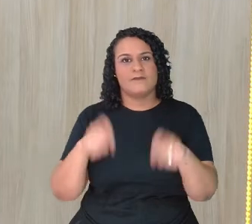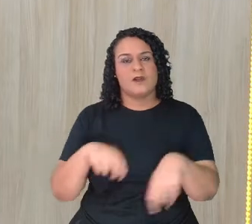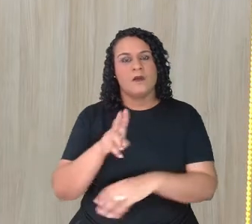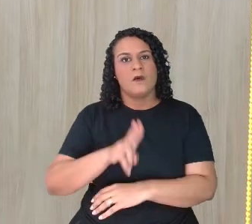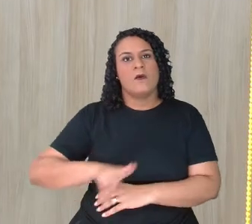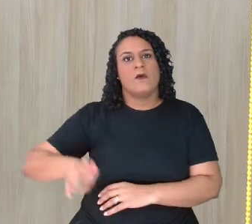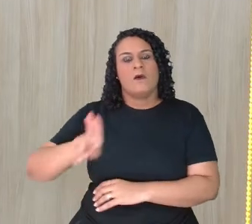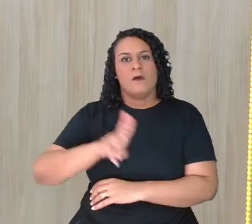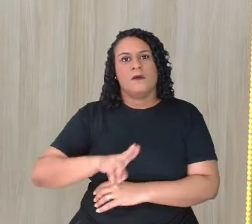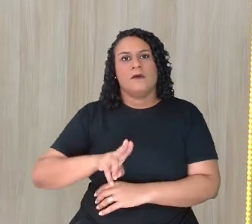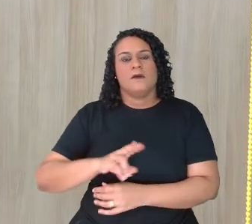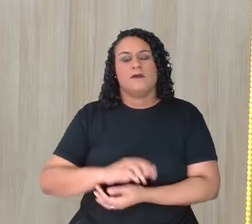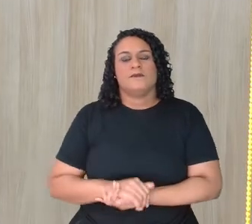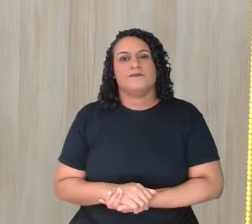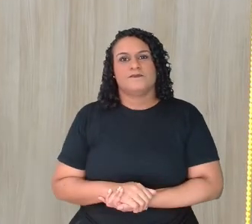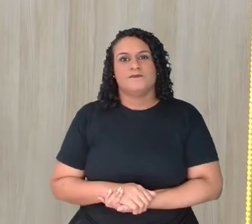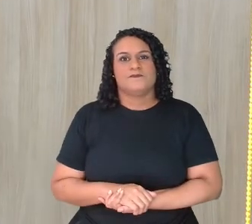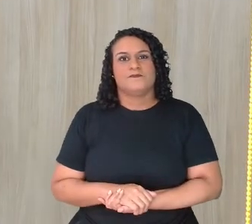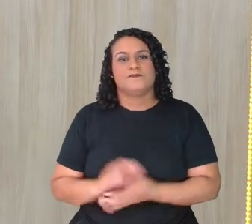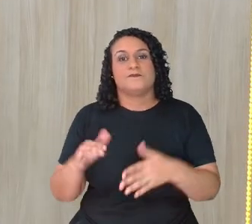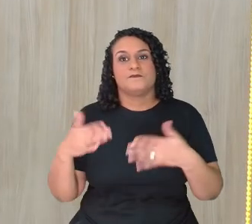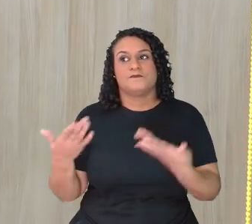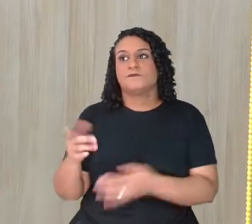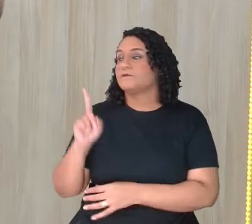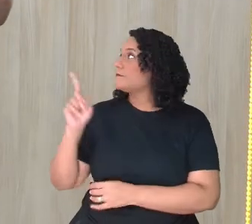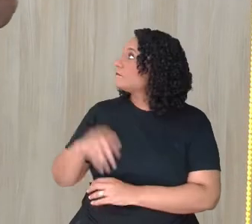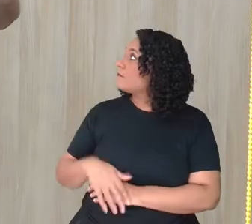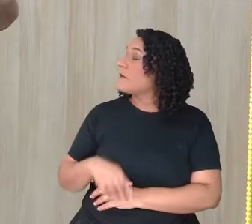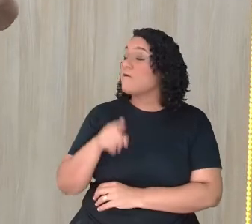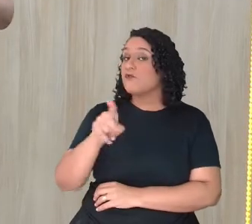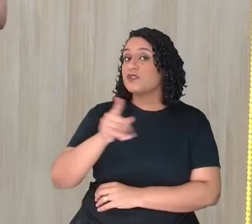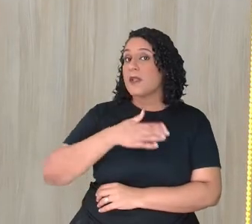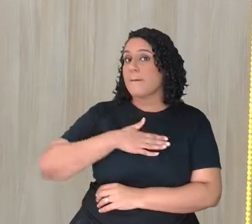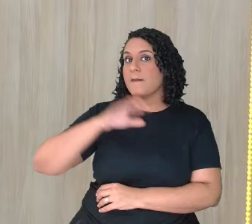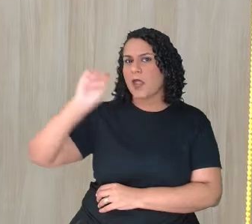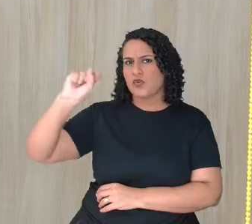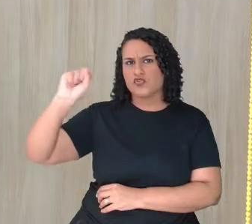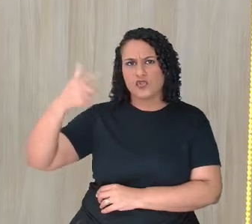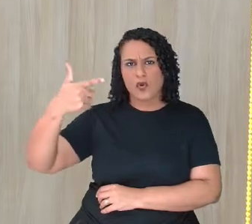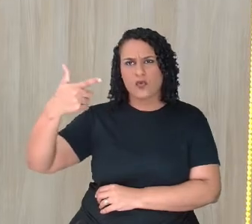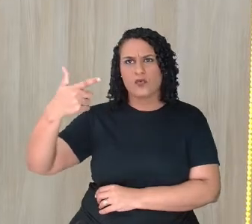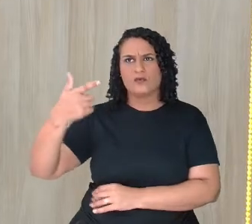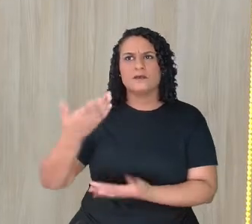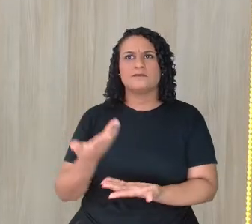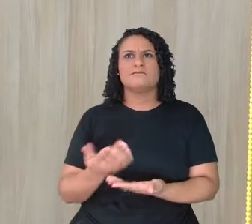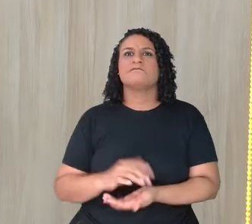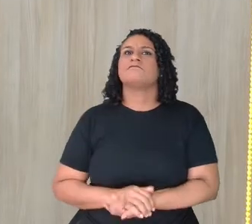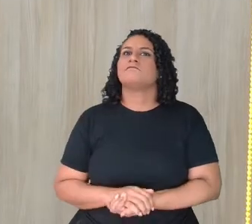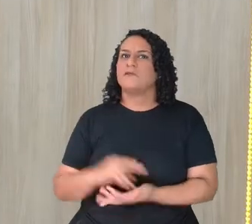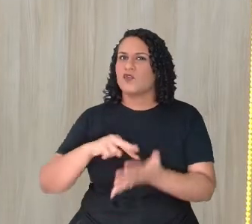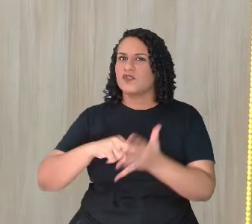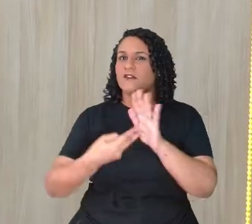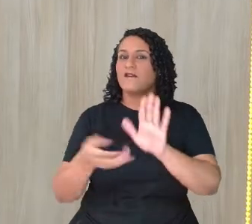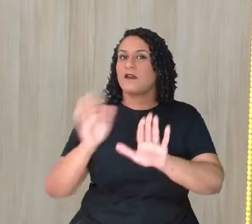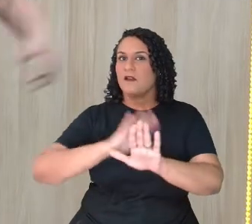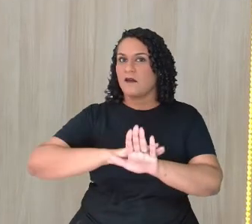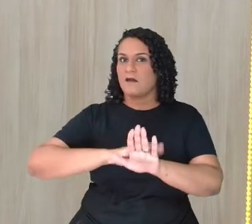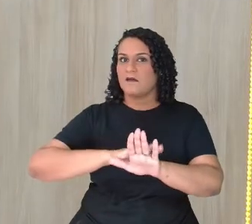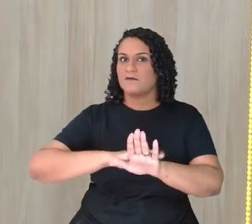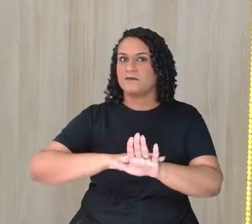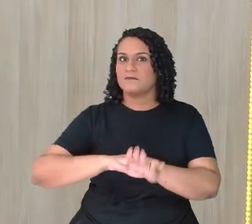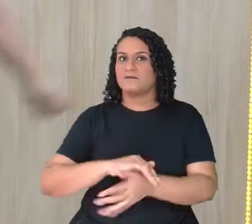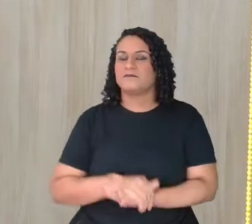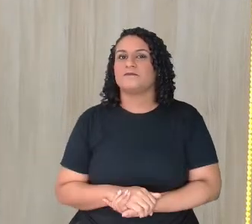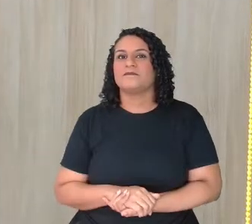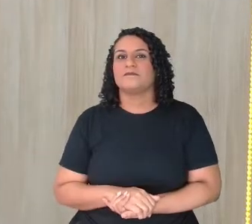né? Então, essa expressão aí, você é o meu sol, é no sentido figurado. E é uma forma também